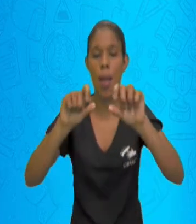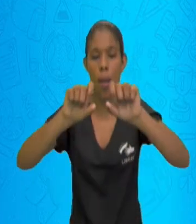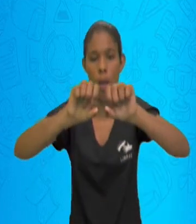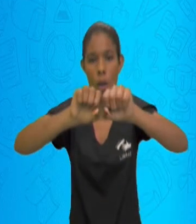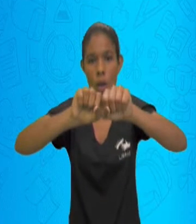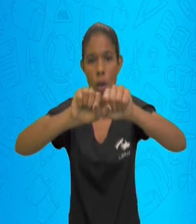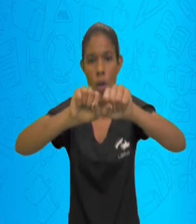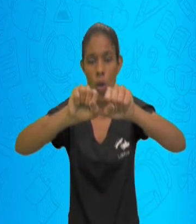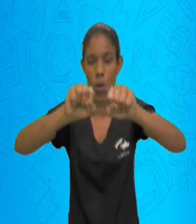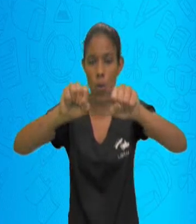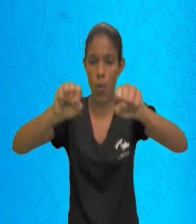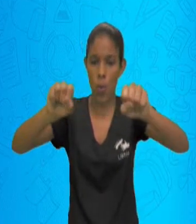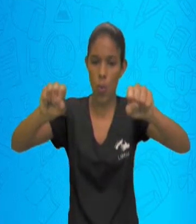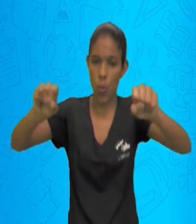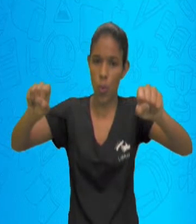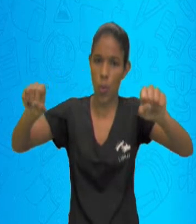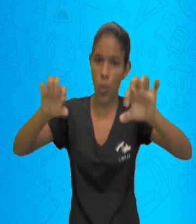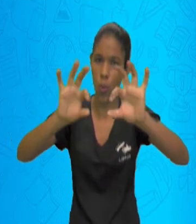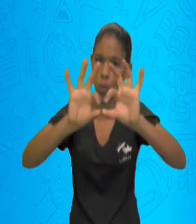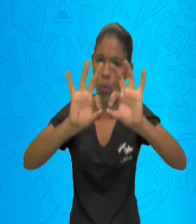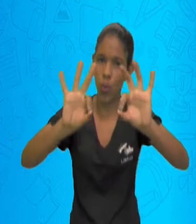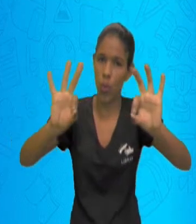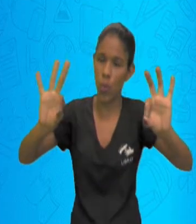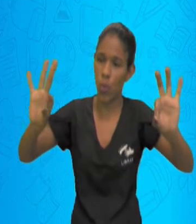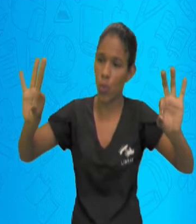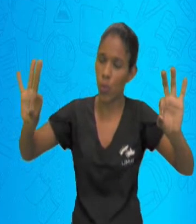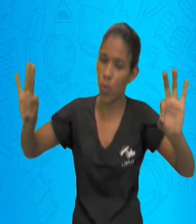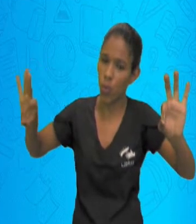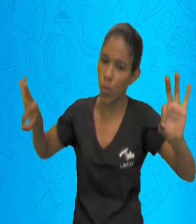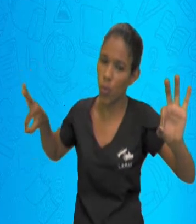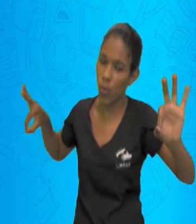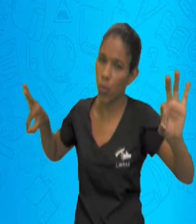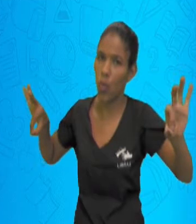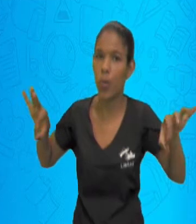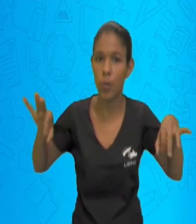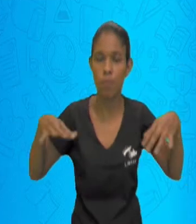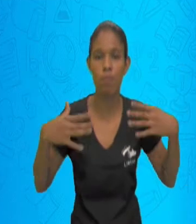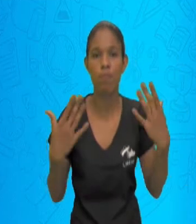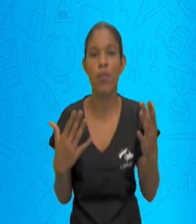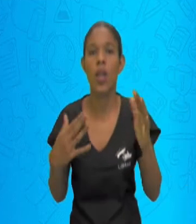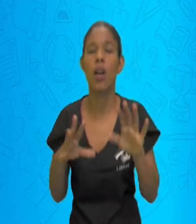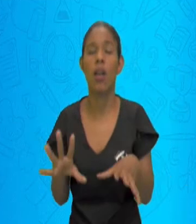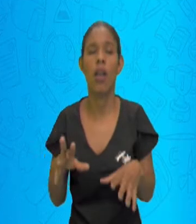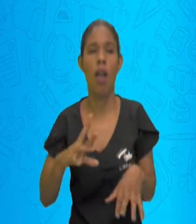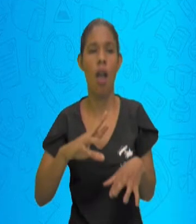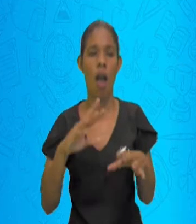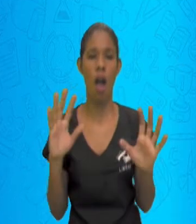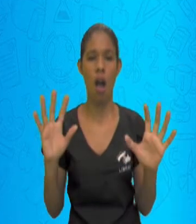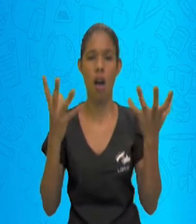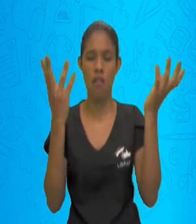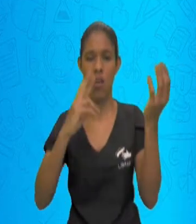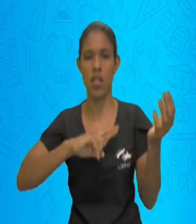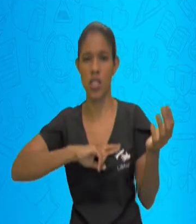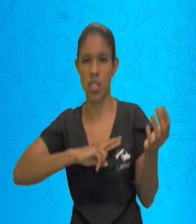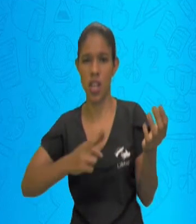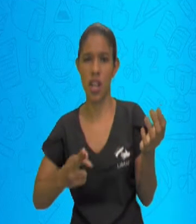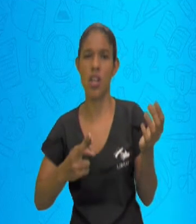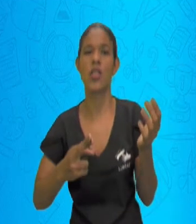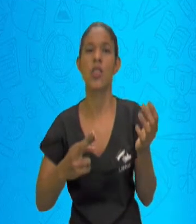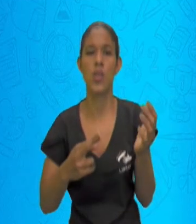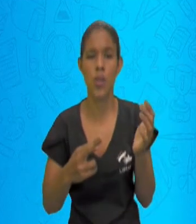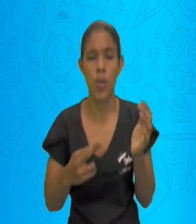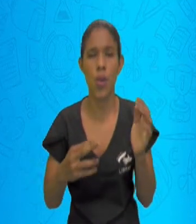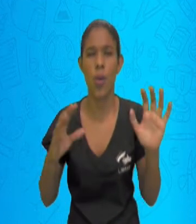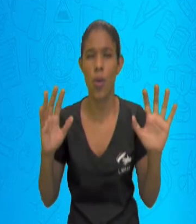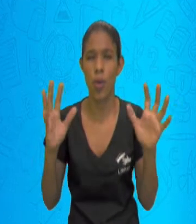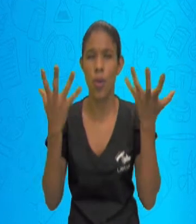Os primeiros incluíam a utilização estética das procissões religiosas, com manifestações populares como a capoeira e os Zés